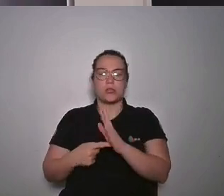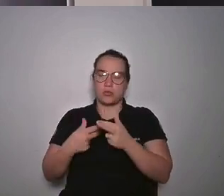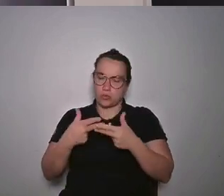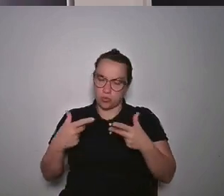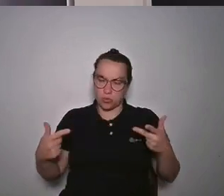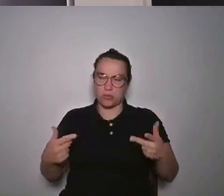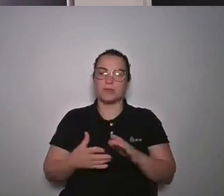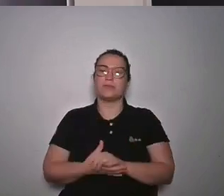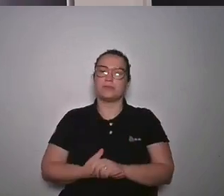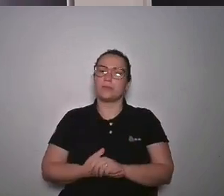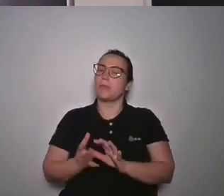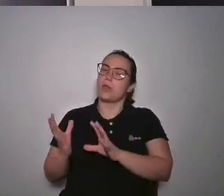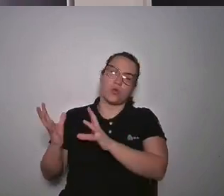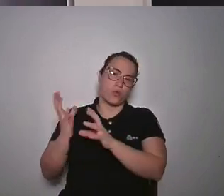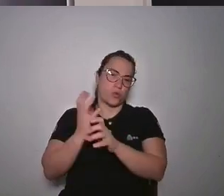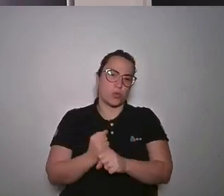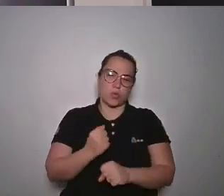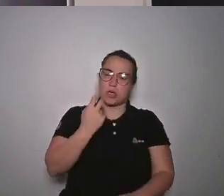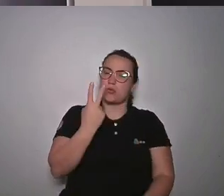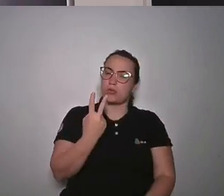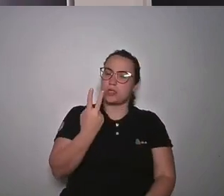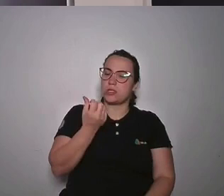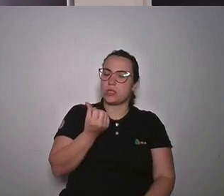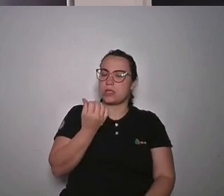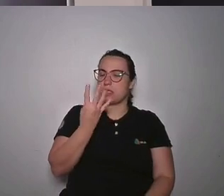Então, isso tudo vai dar